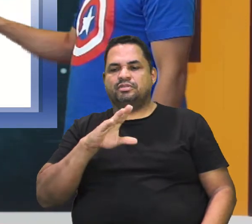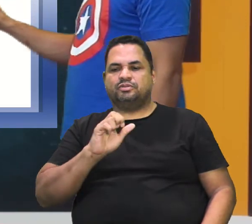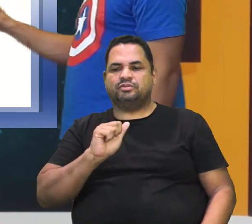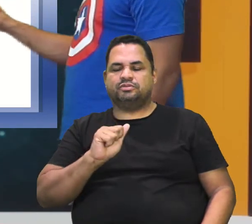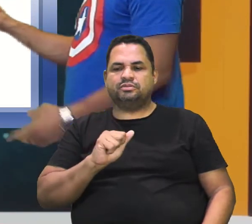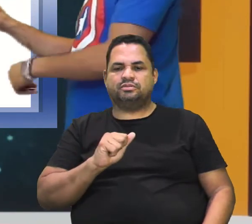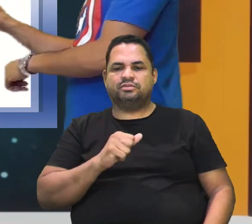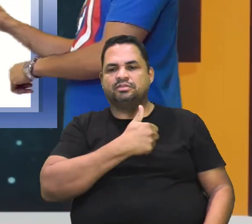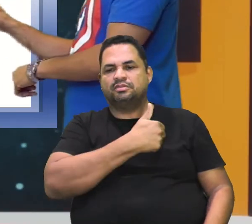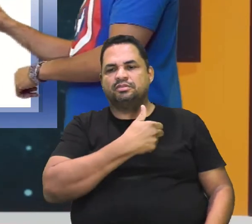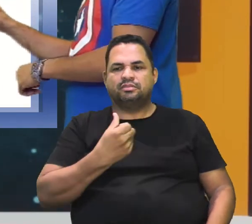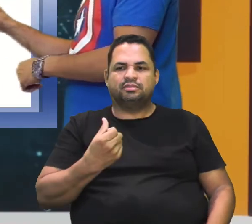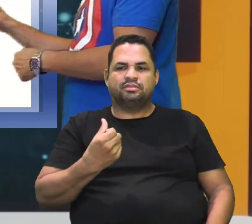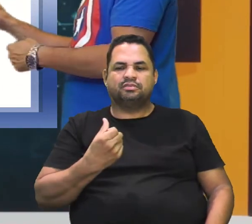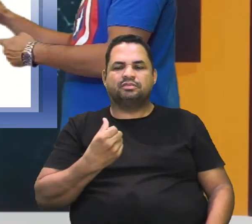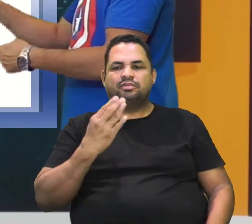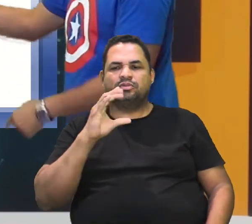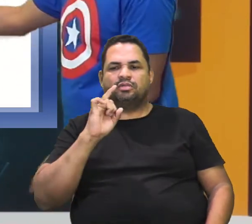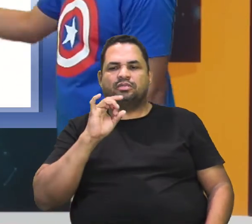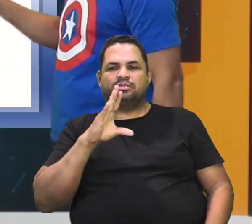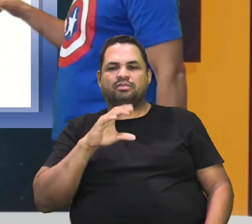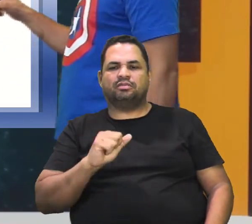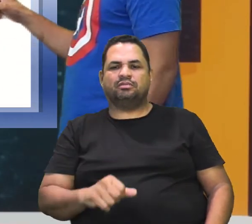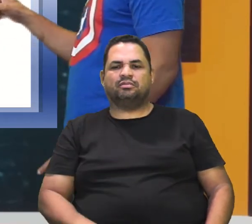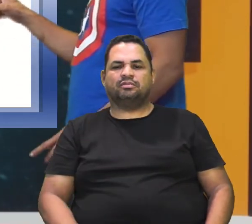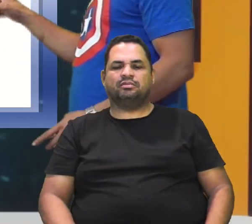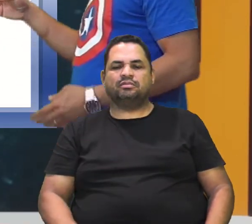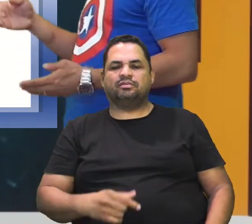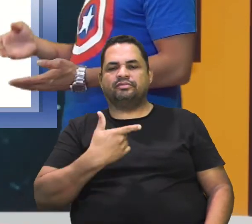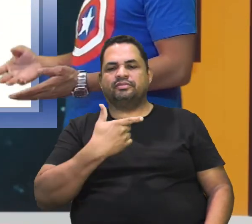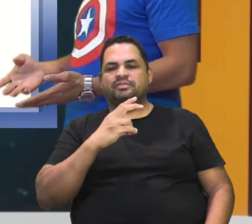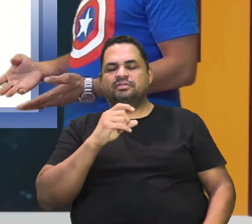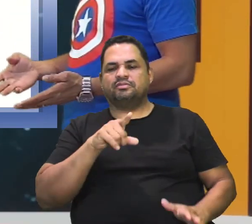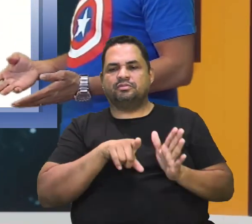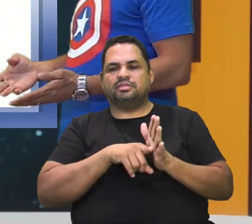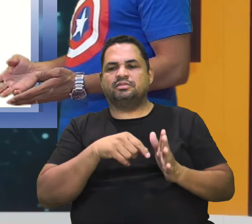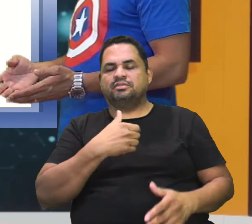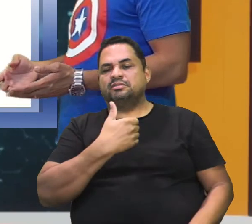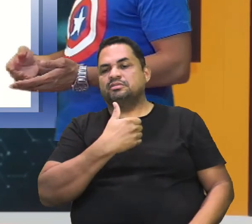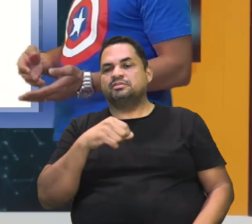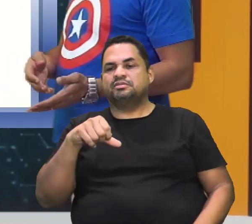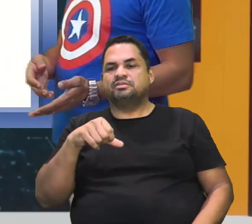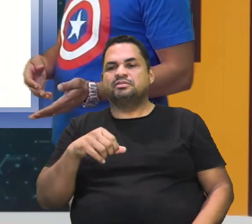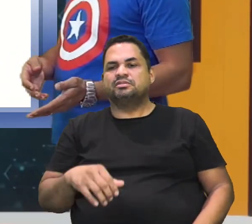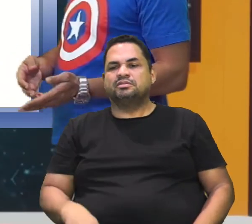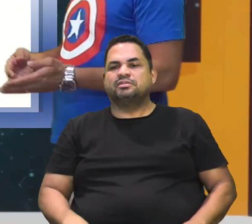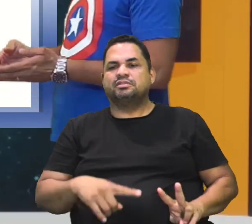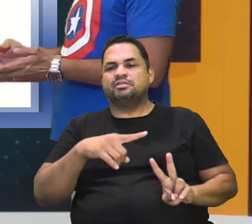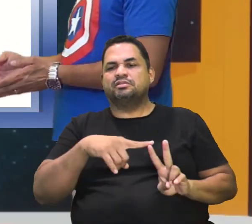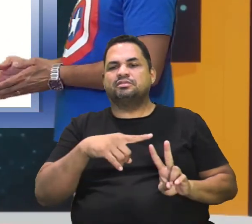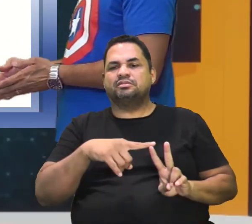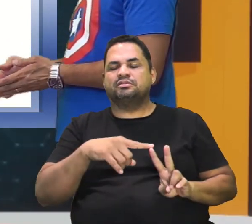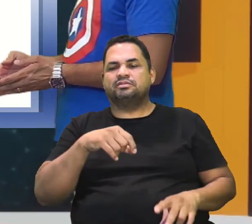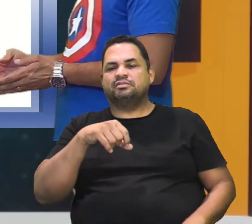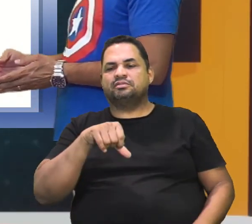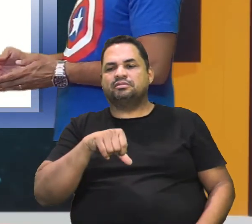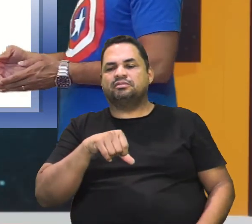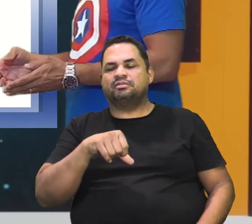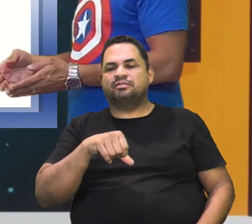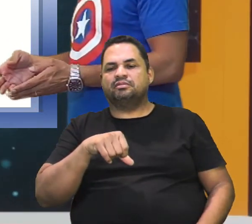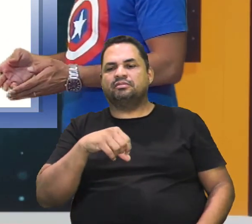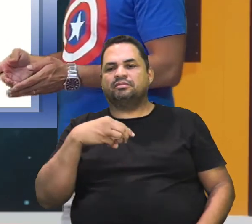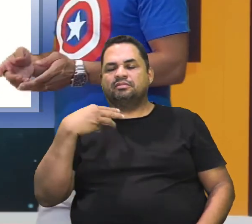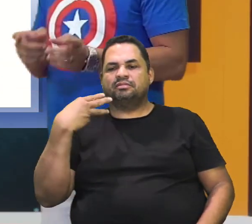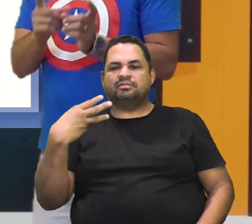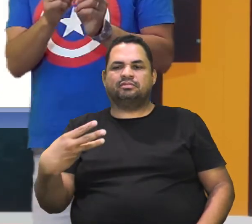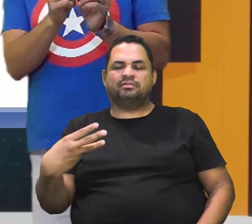25, 16 é um cateto, 25 menos 16, 9, raiz de 9, 3, então